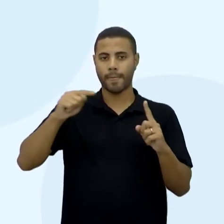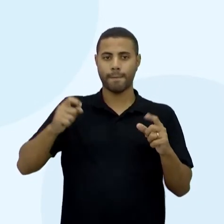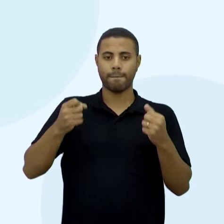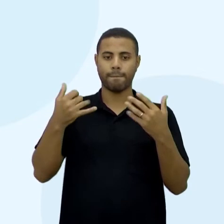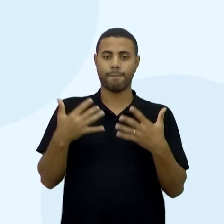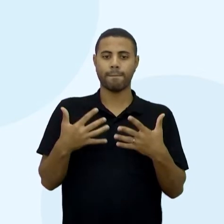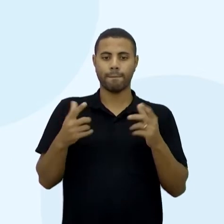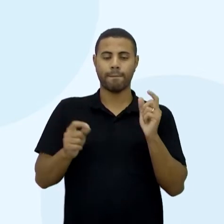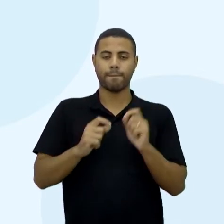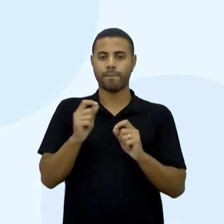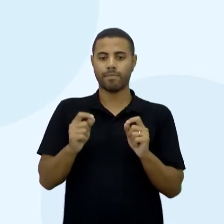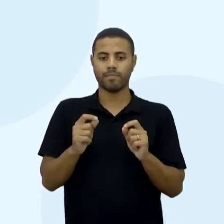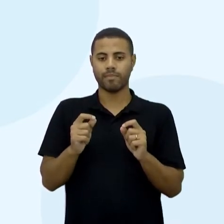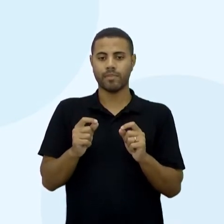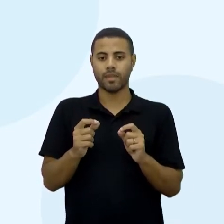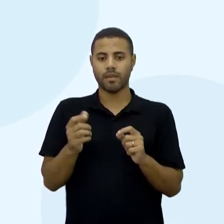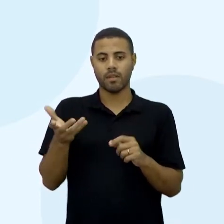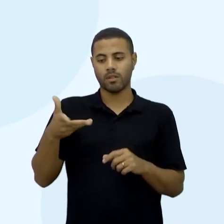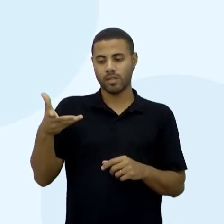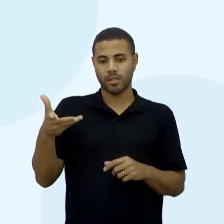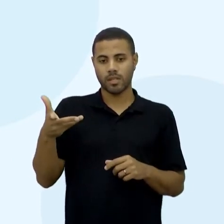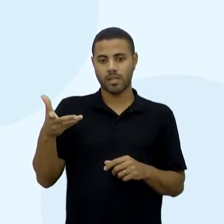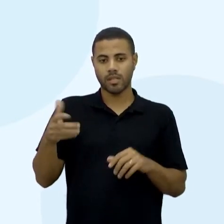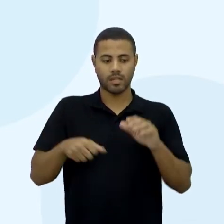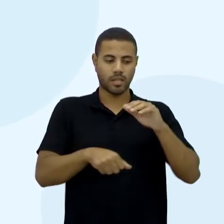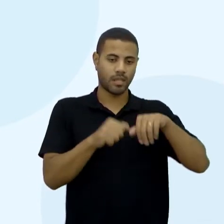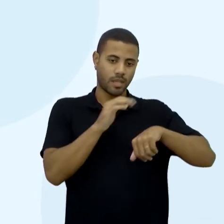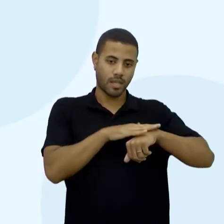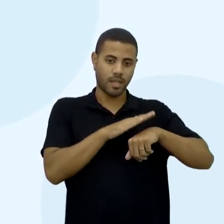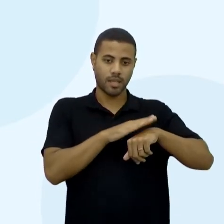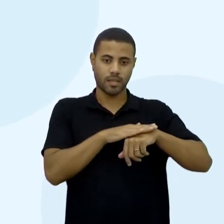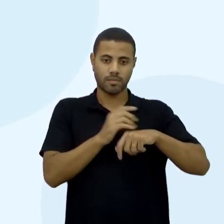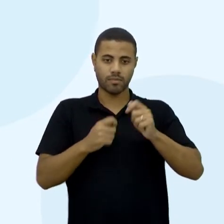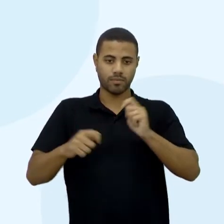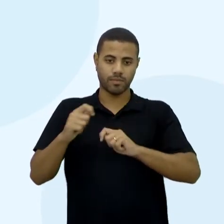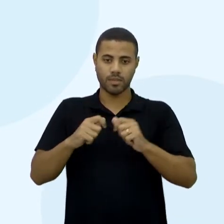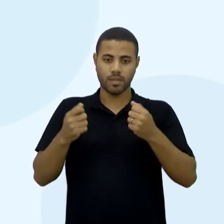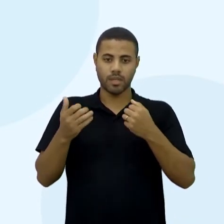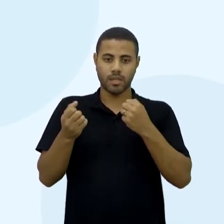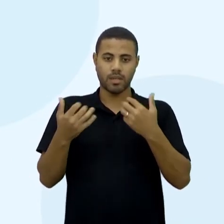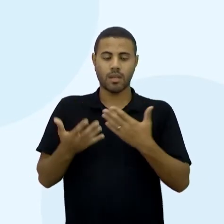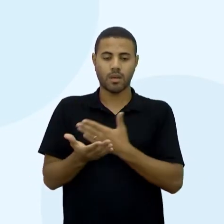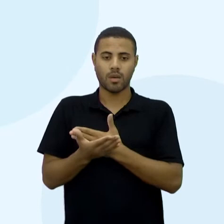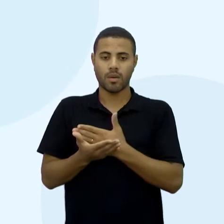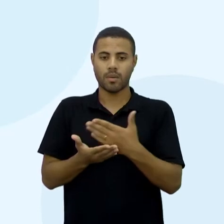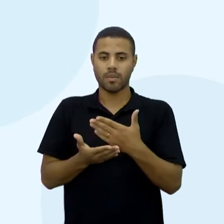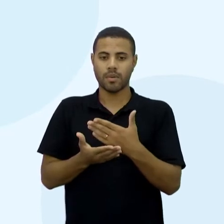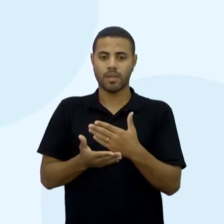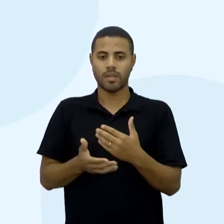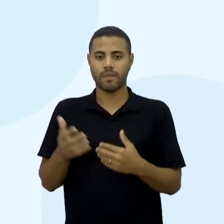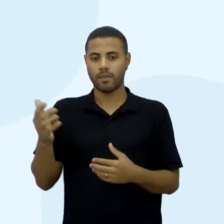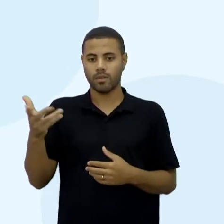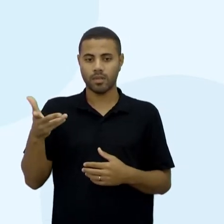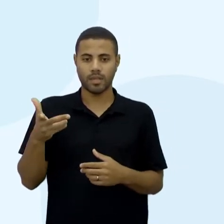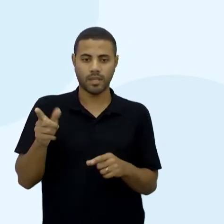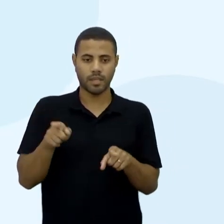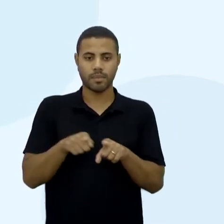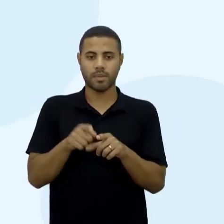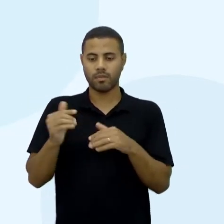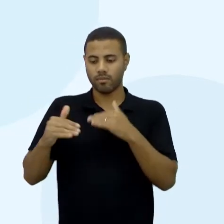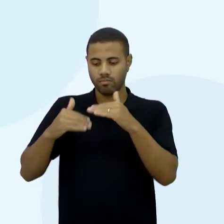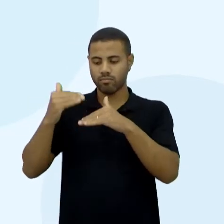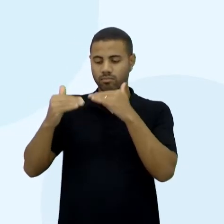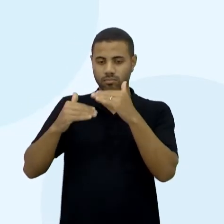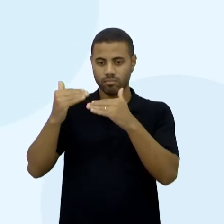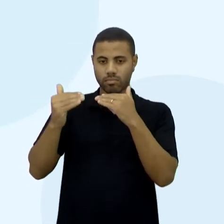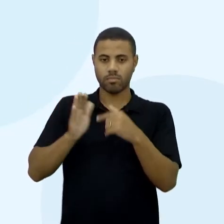fez assim, o gráfico da velocidade com o tempo, não é isso? Começando do repouso, saindo da velocidade e aumentando. A